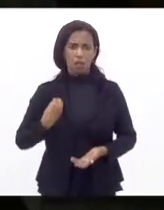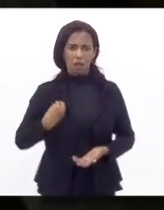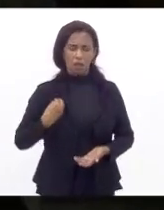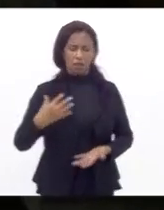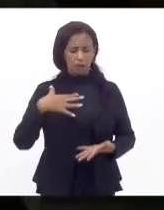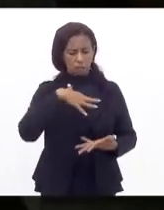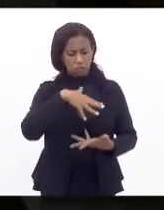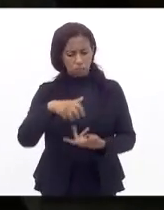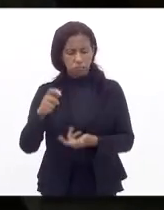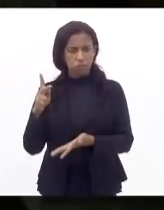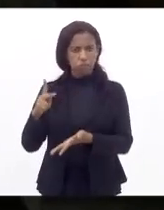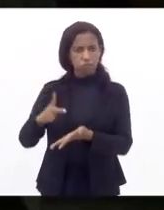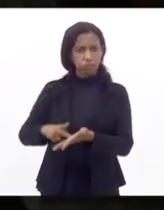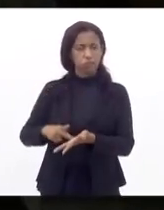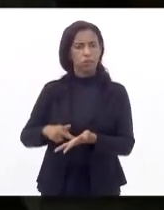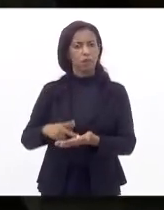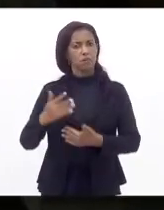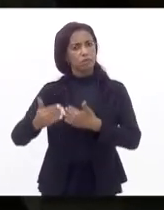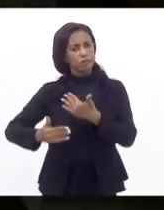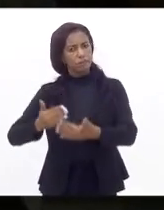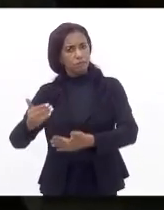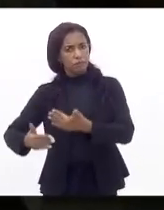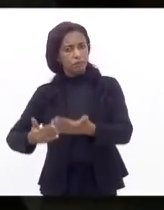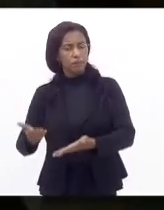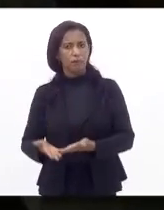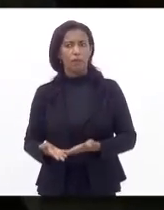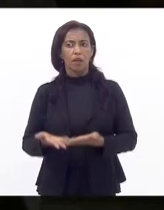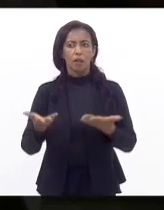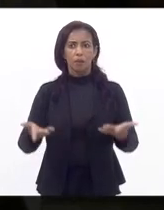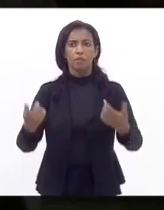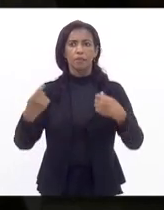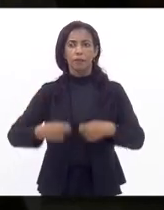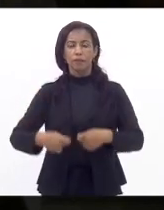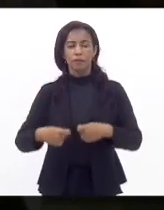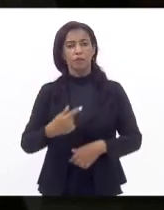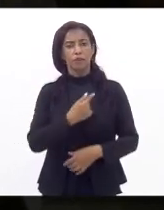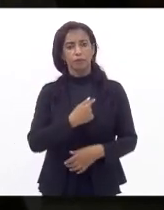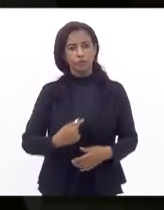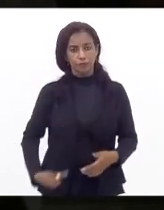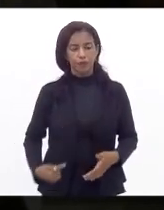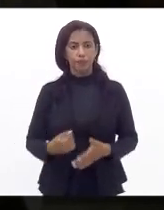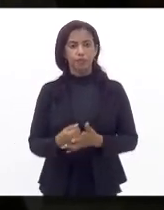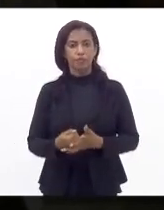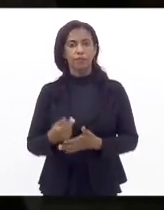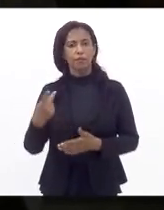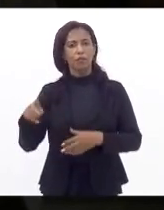mundo concreto, de um cotidiano concreto. E, para isso, é preciso que os governos,